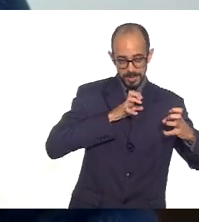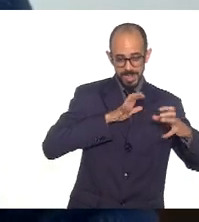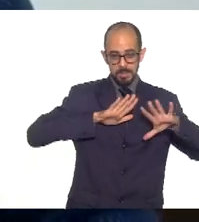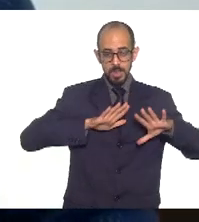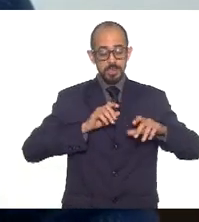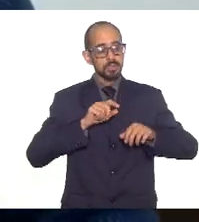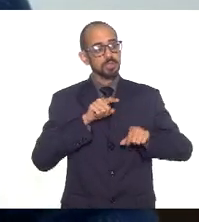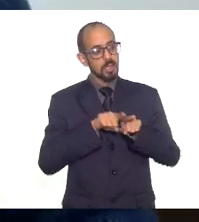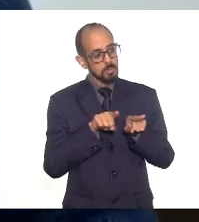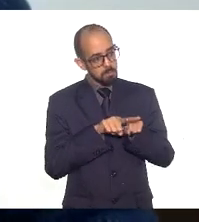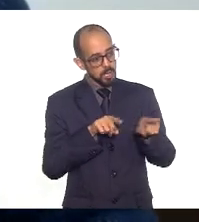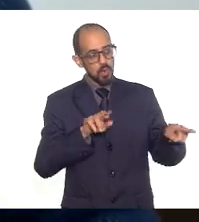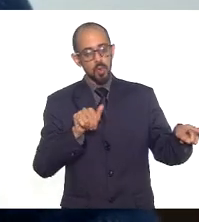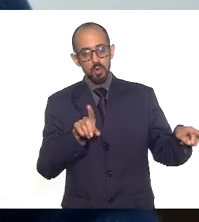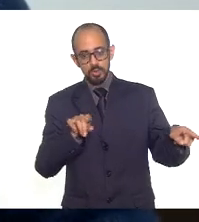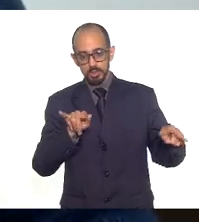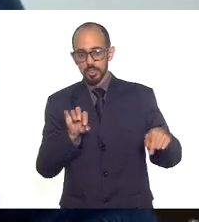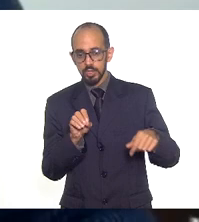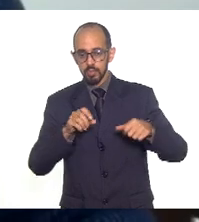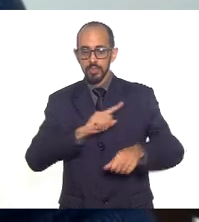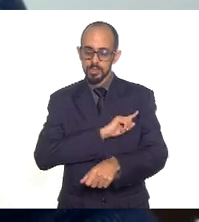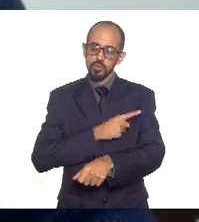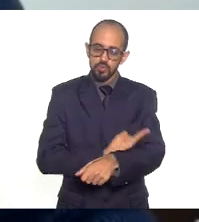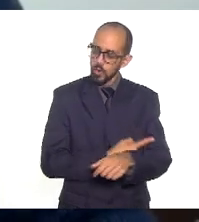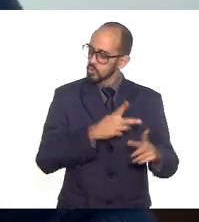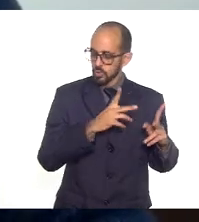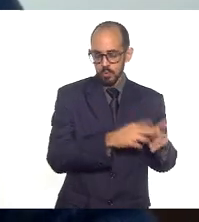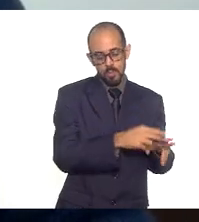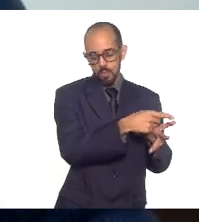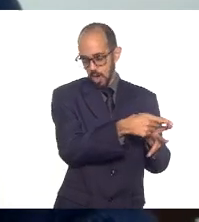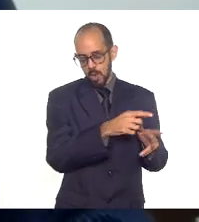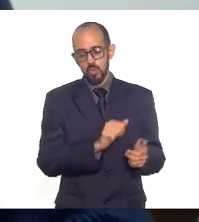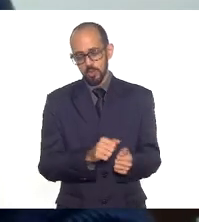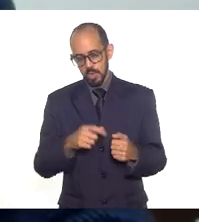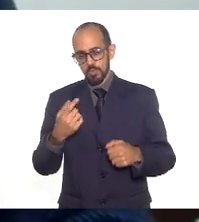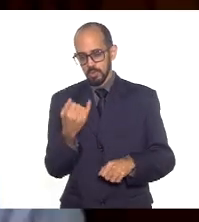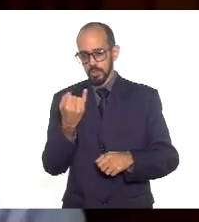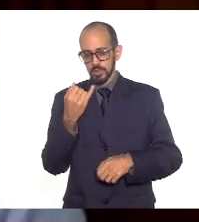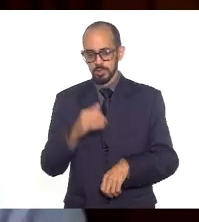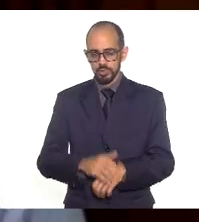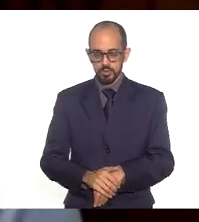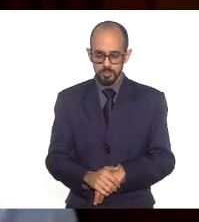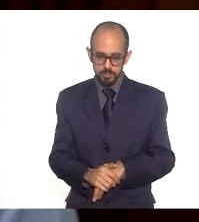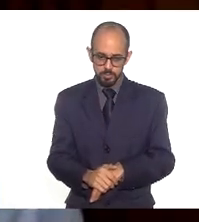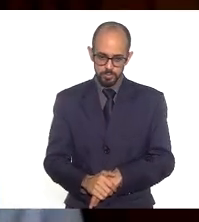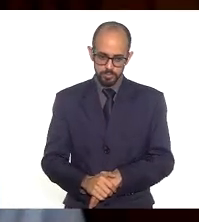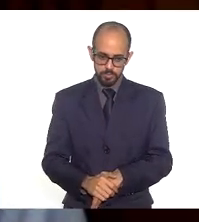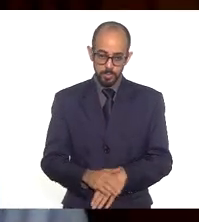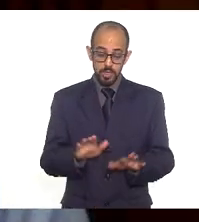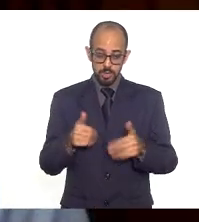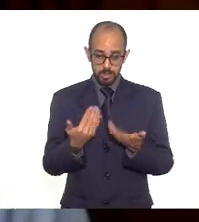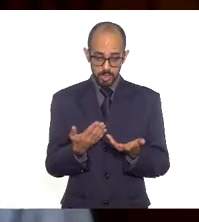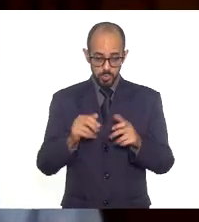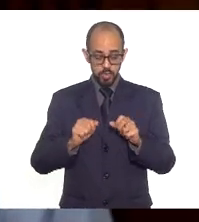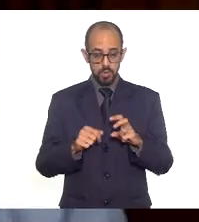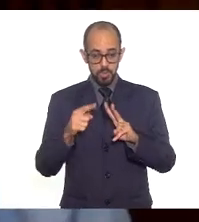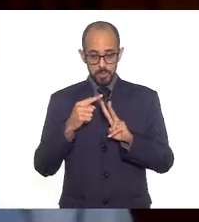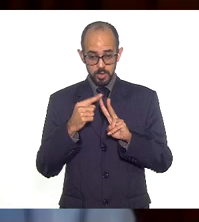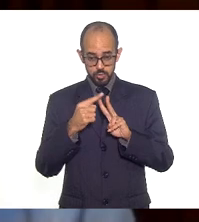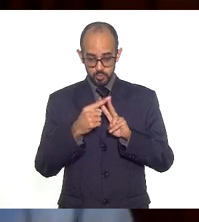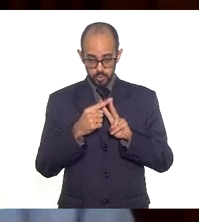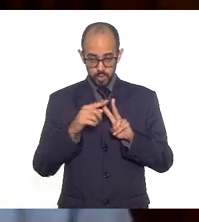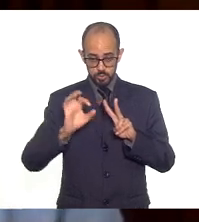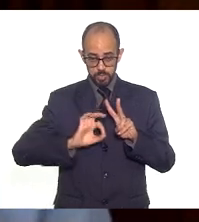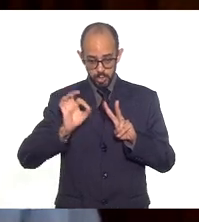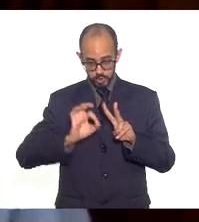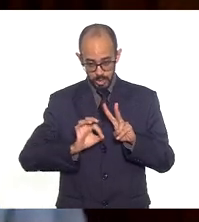eu acho que vale a pena a gente fazer esse esforço como o Márcio tem conduzido aqui, para fazer esse registro aqui. Então, eu vou encaminhar os dois projetos, o 9 e o 10,